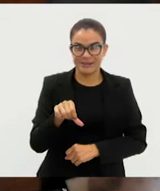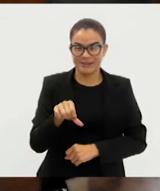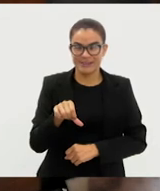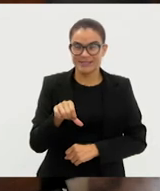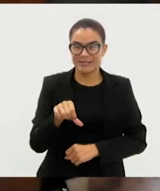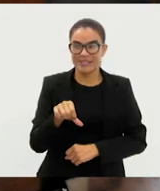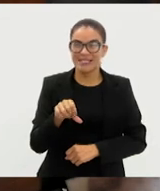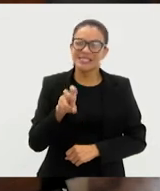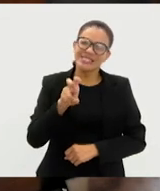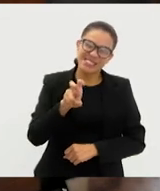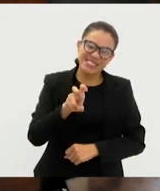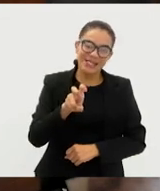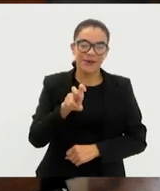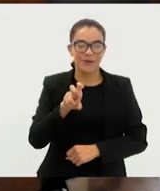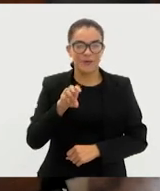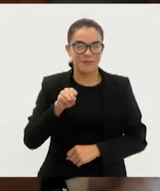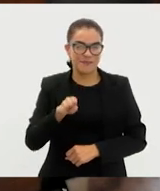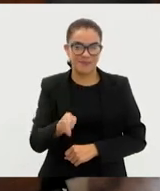5 bi.